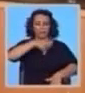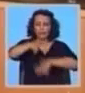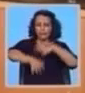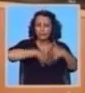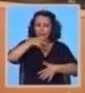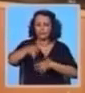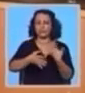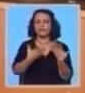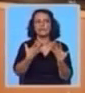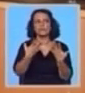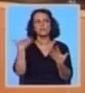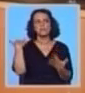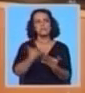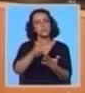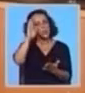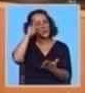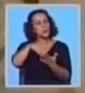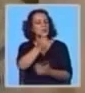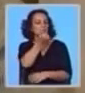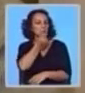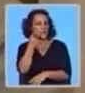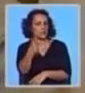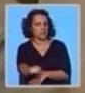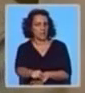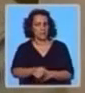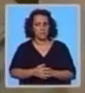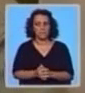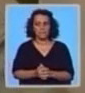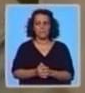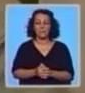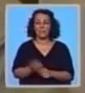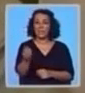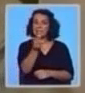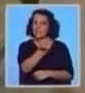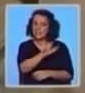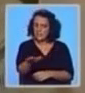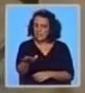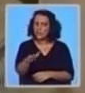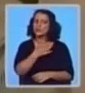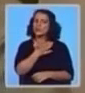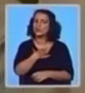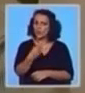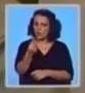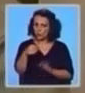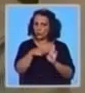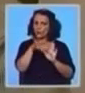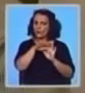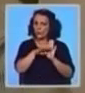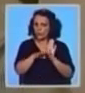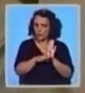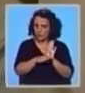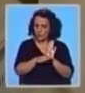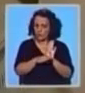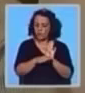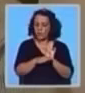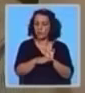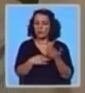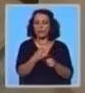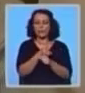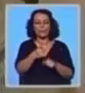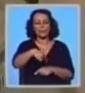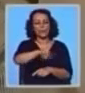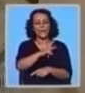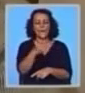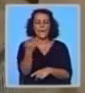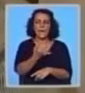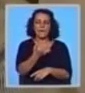com os resultados obtidos. As crianças estão a gostar imenso do programa que está a ser desenvolvido e porque conseguem